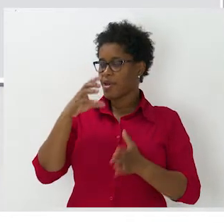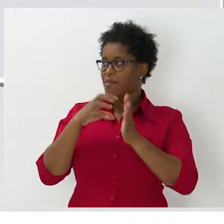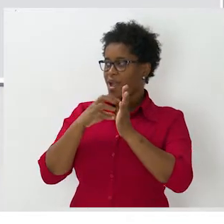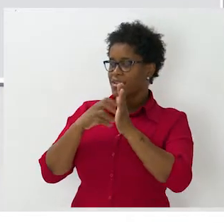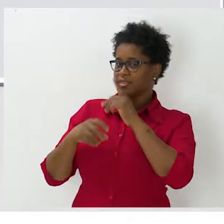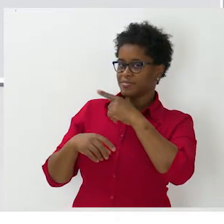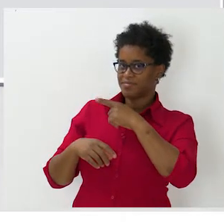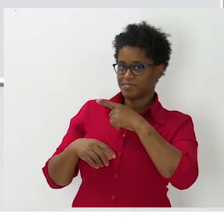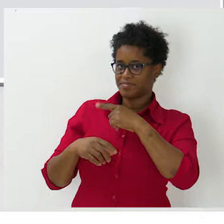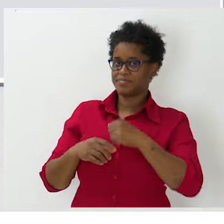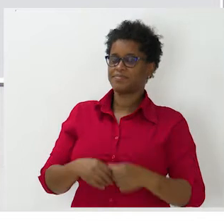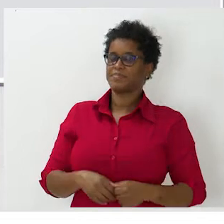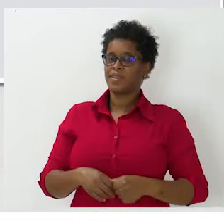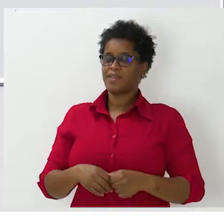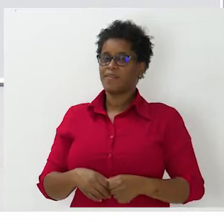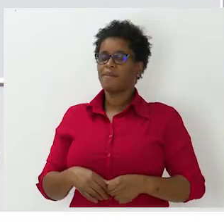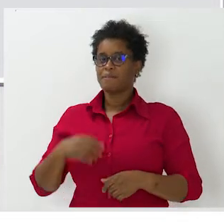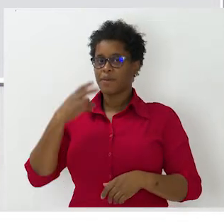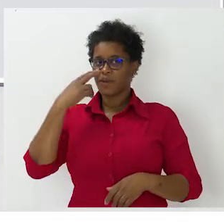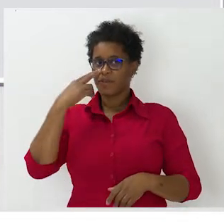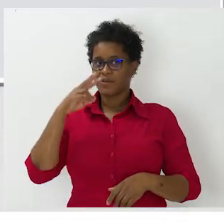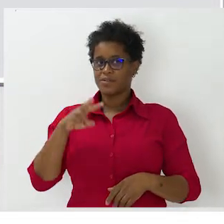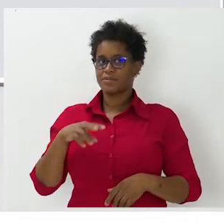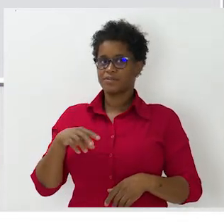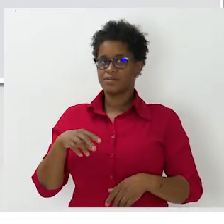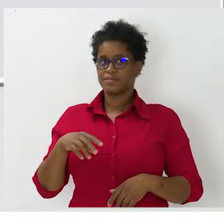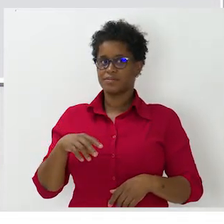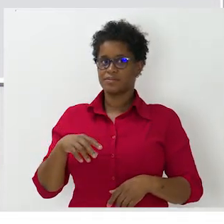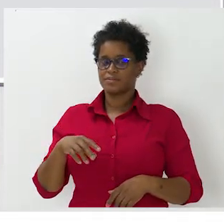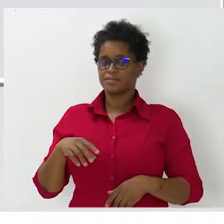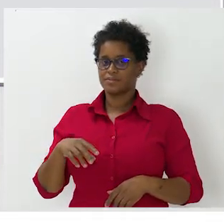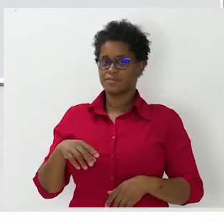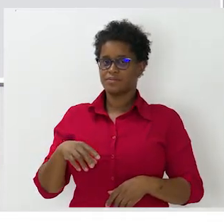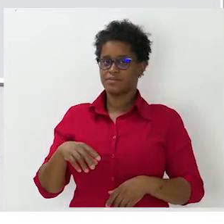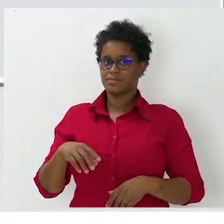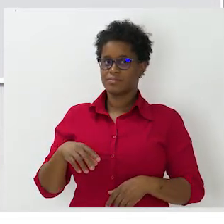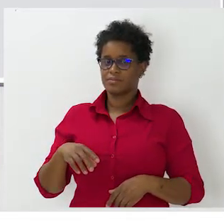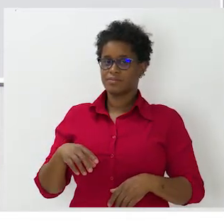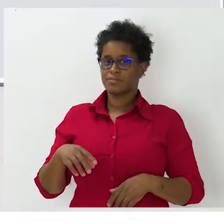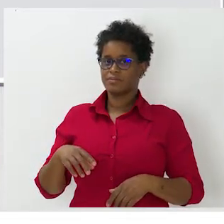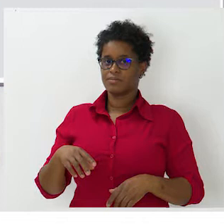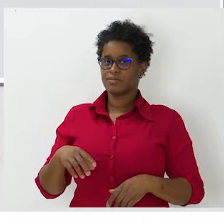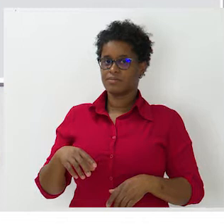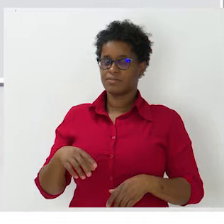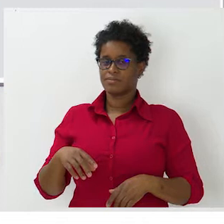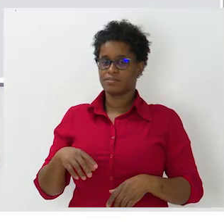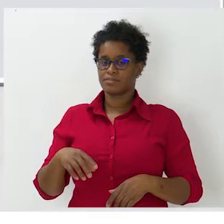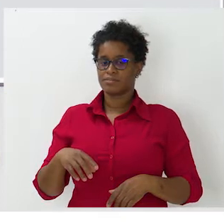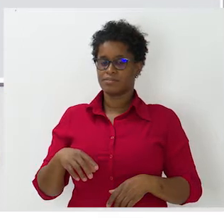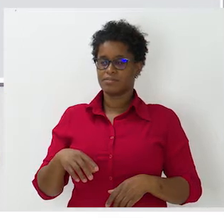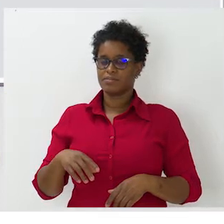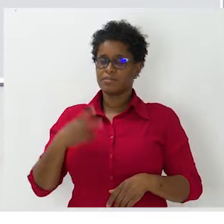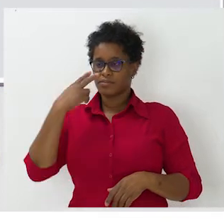imagem para ilustrar a composição da sociedade